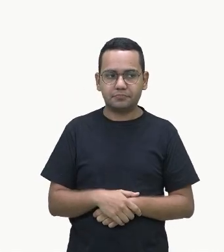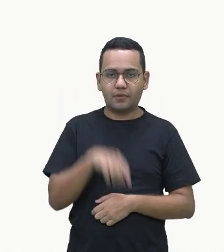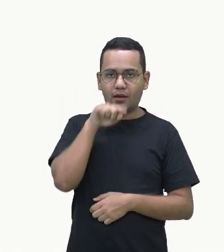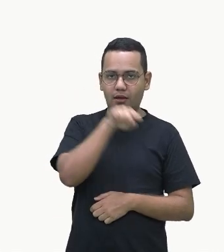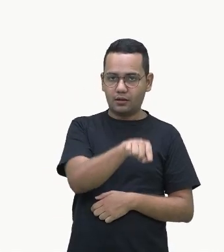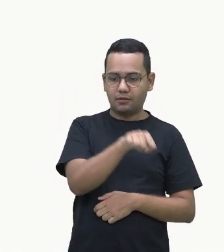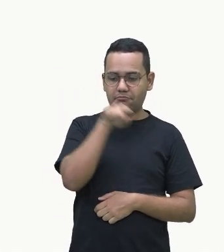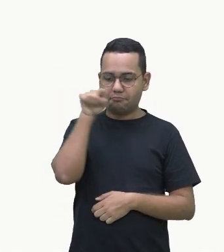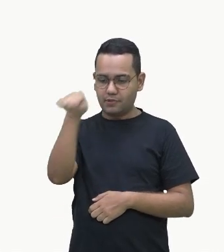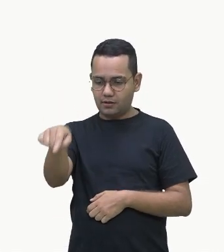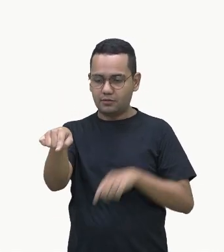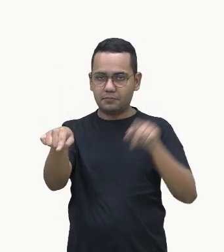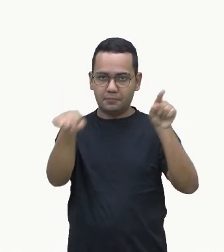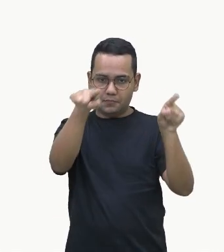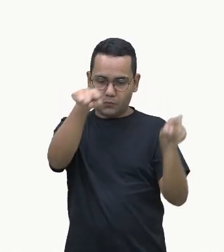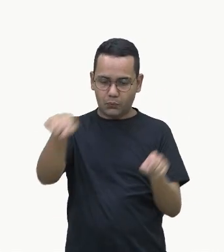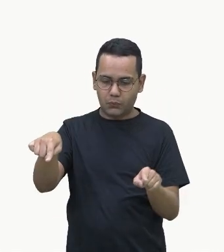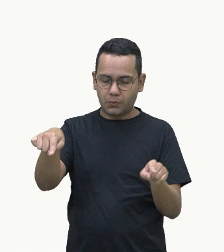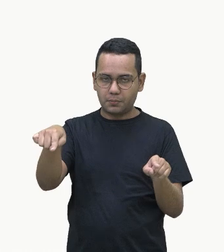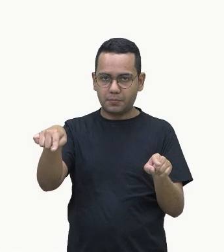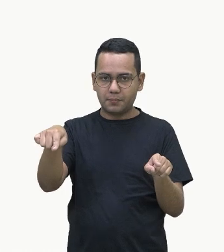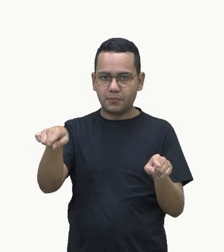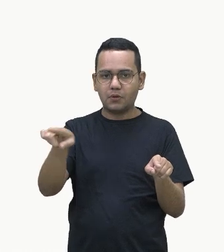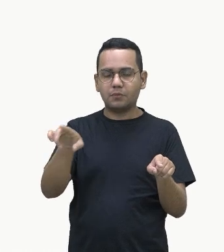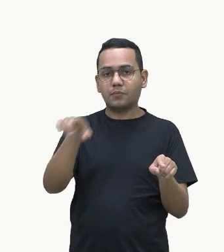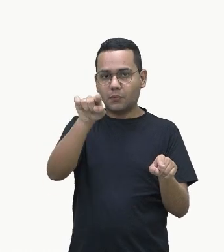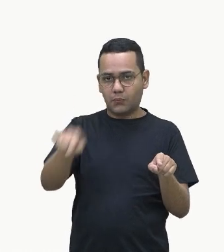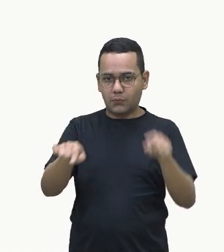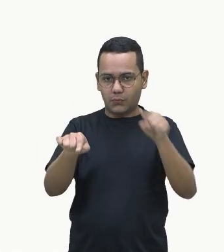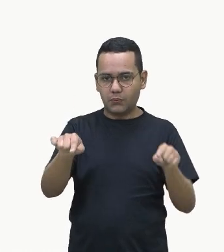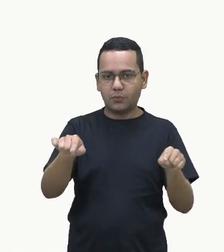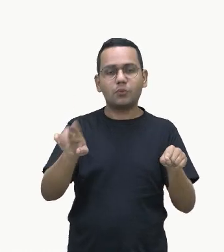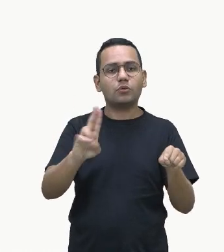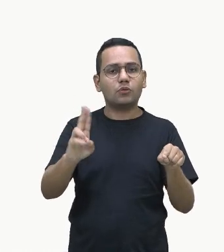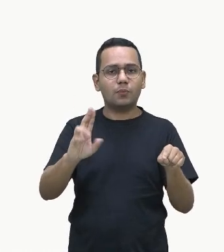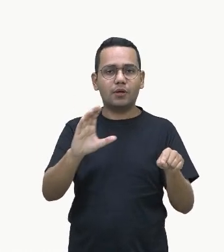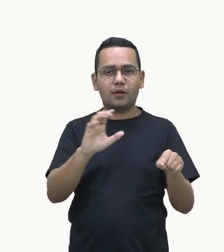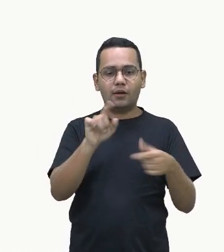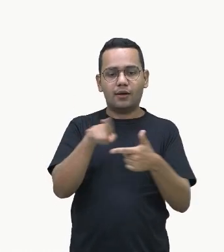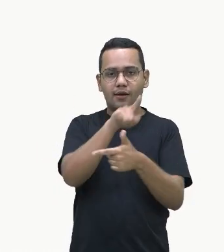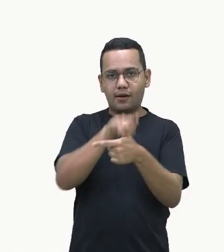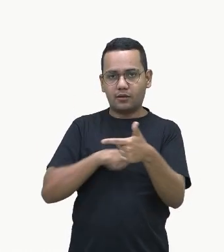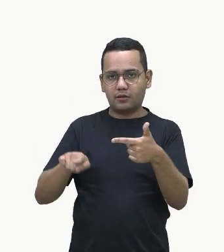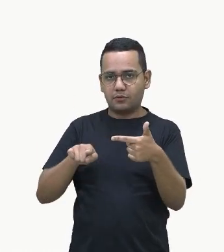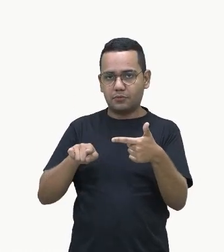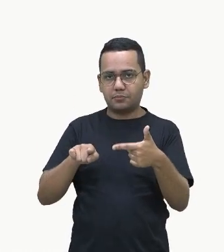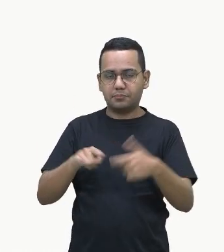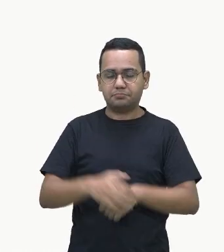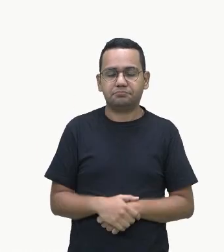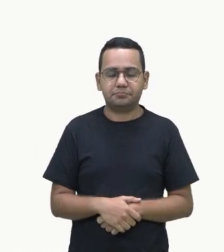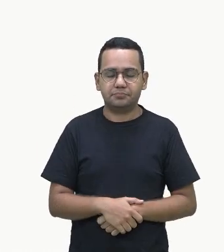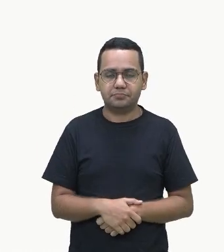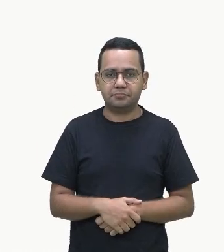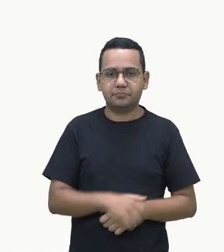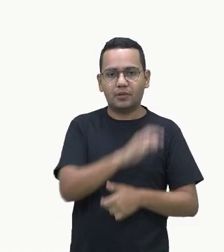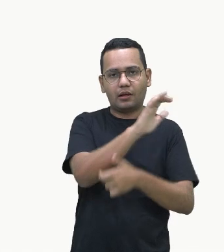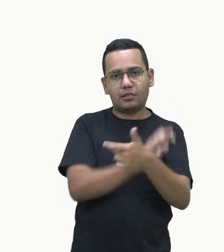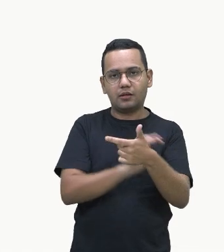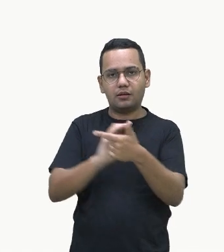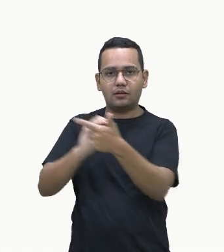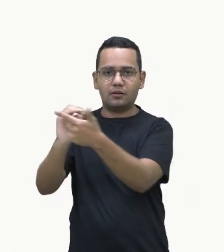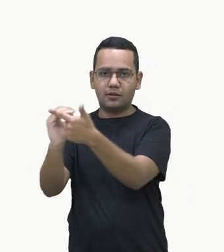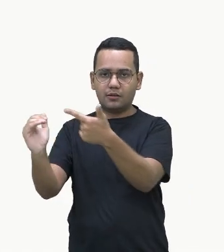triângulo retângulo são chamados de catetos. Mas ainda no estudo aqui do